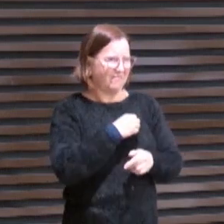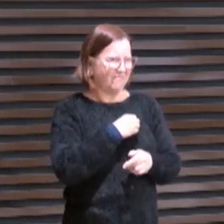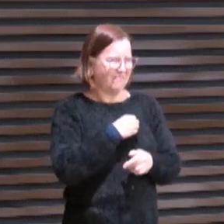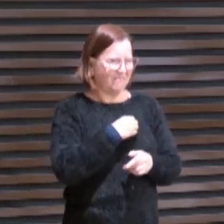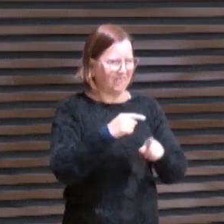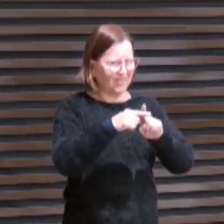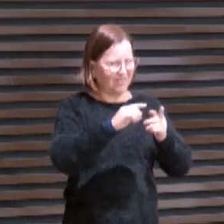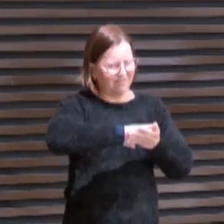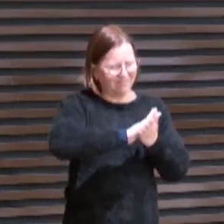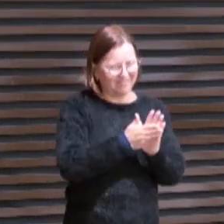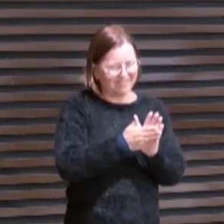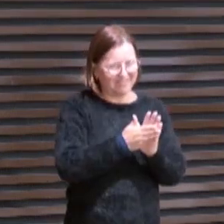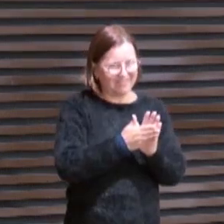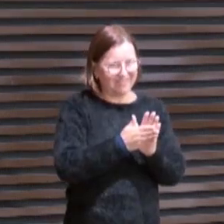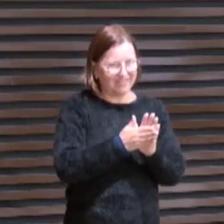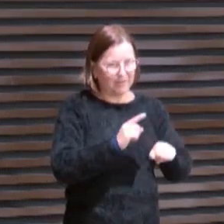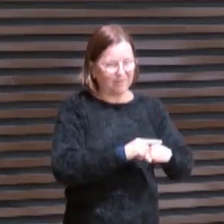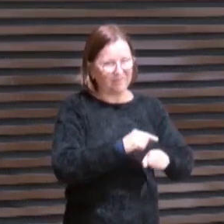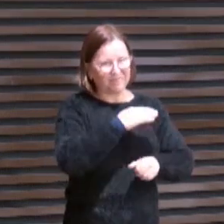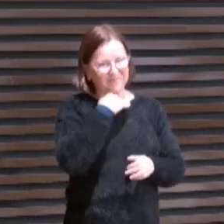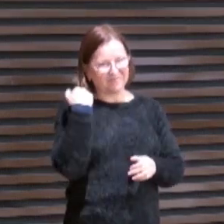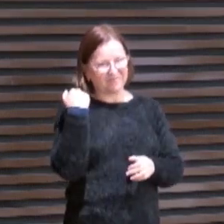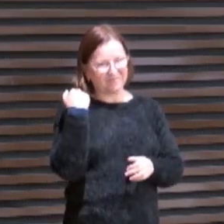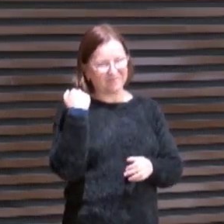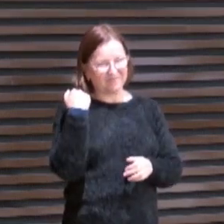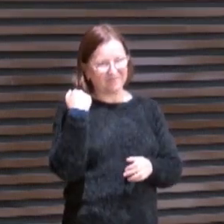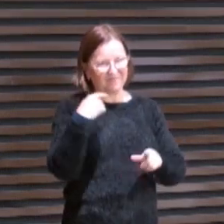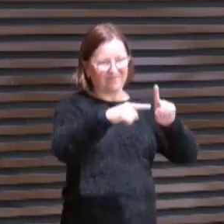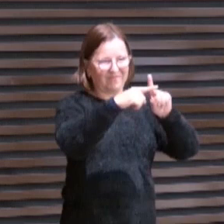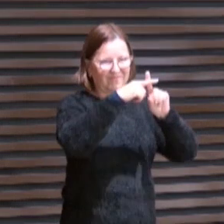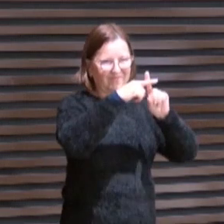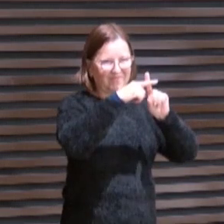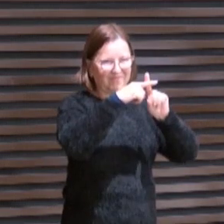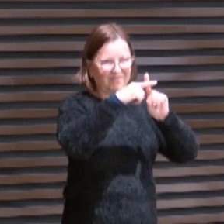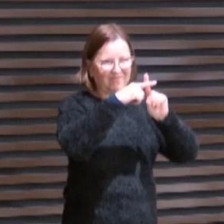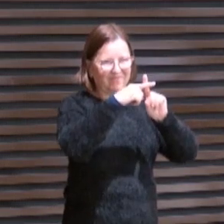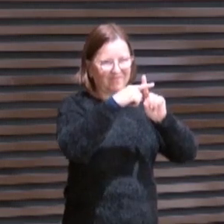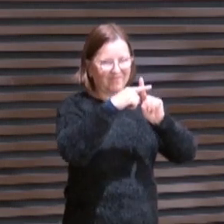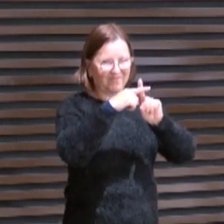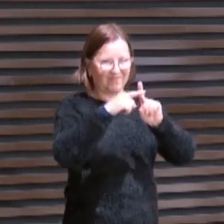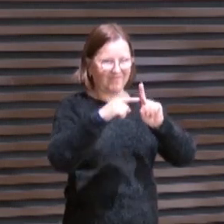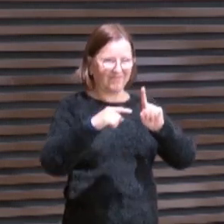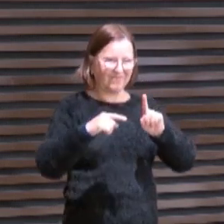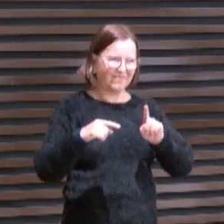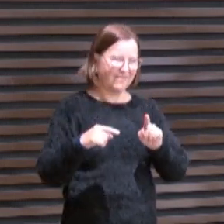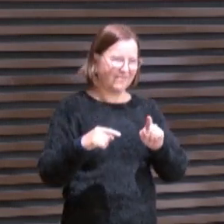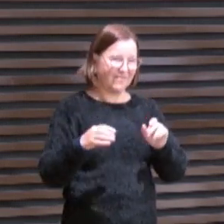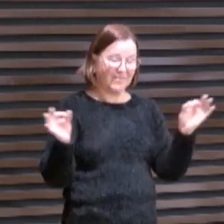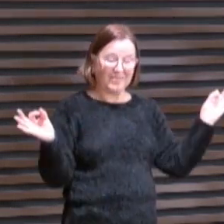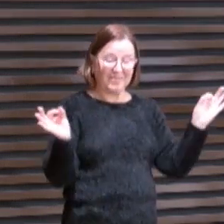al morir en el madero, consumó